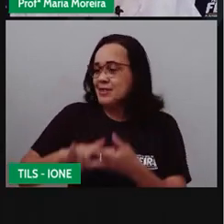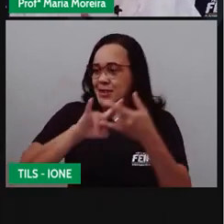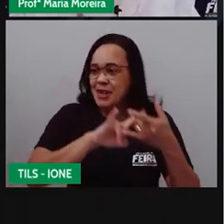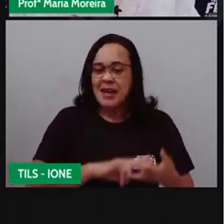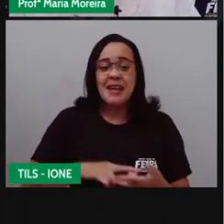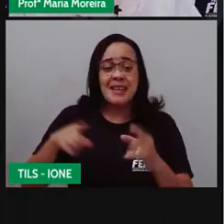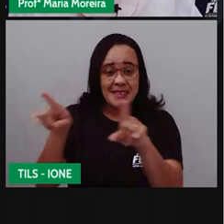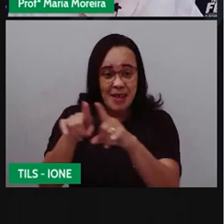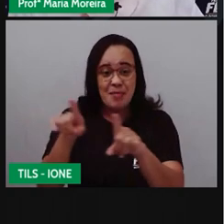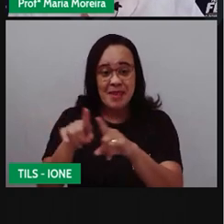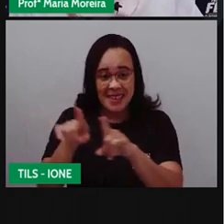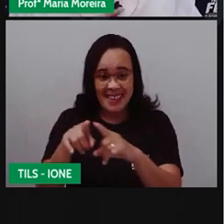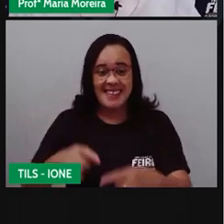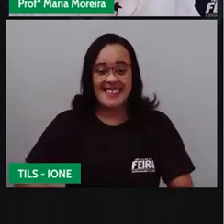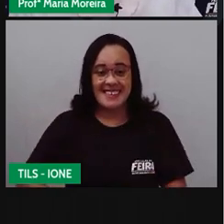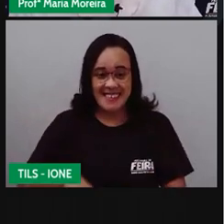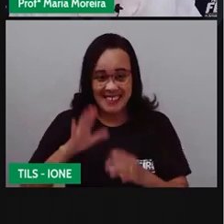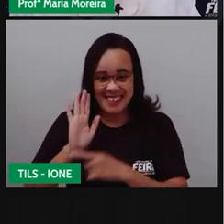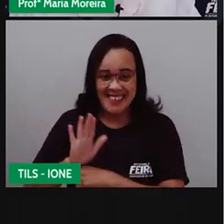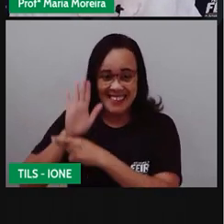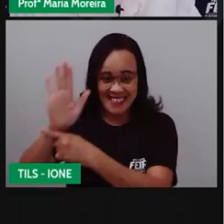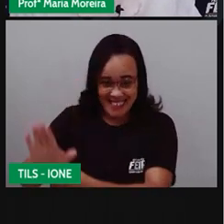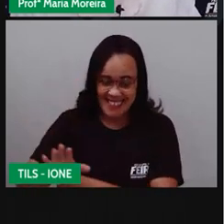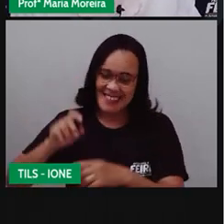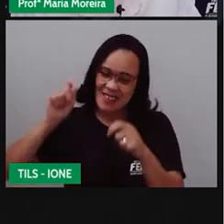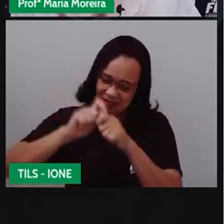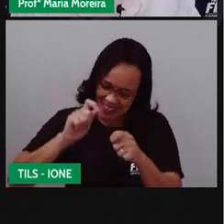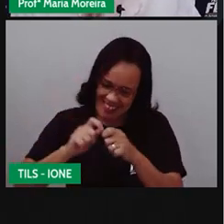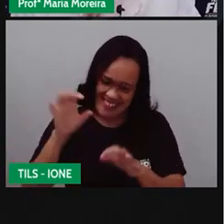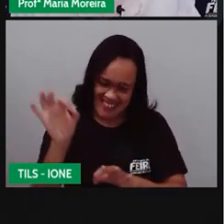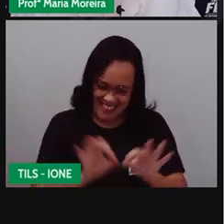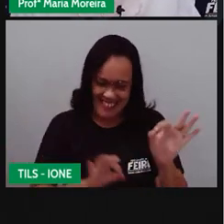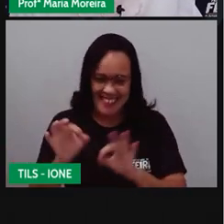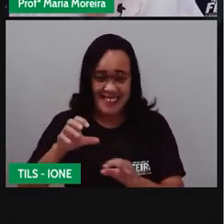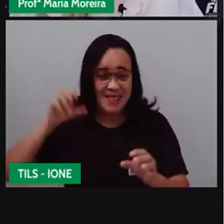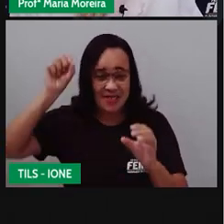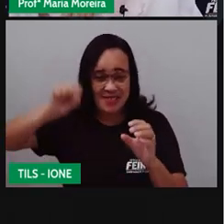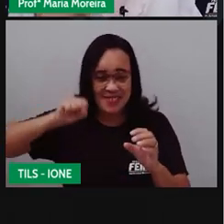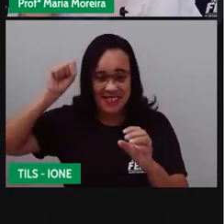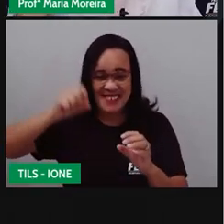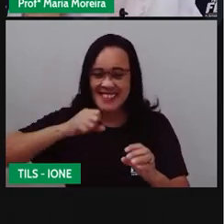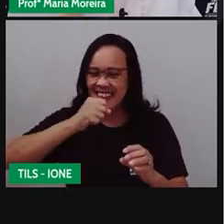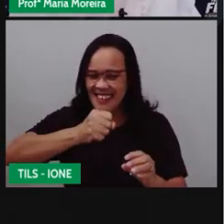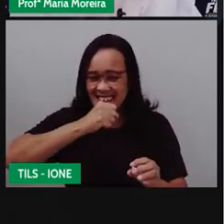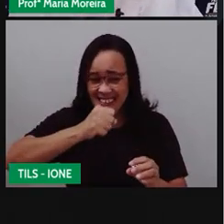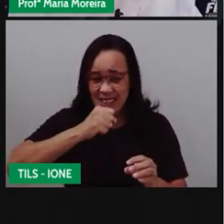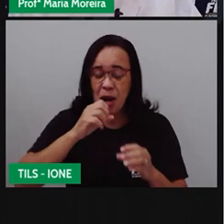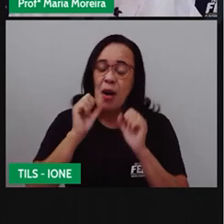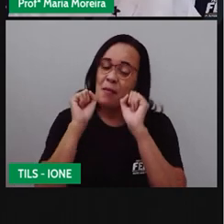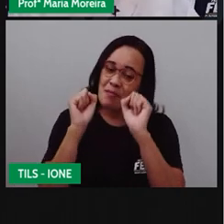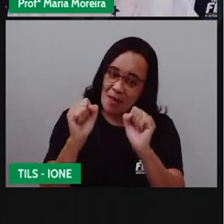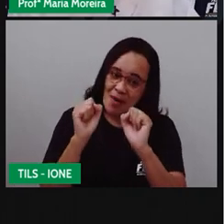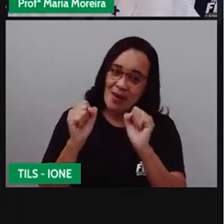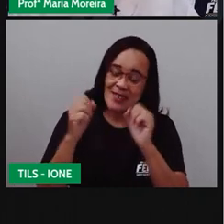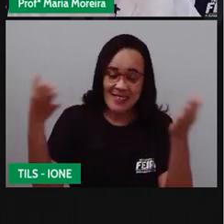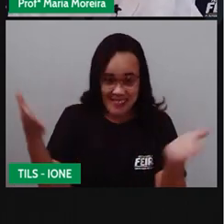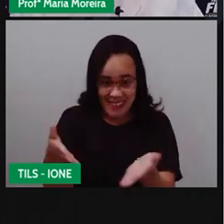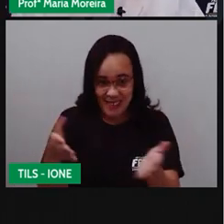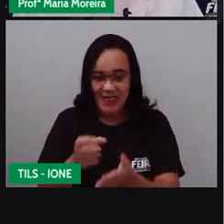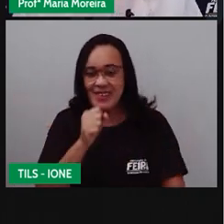a câmera, né? Para poder fazer a entrevista. Então, eu poderia fazer o quê? Entrevistar a